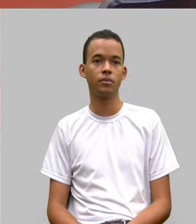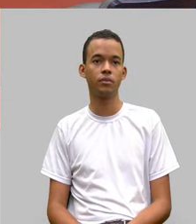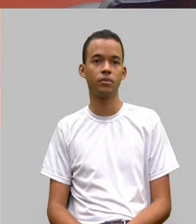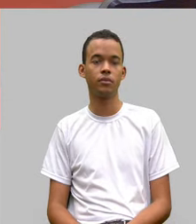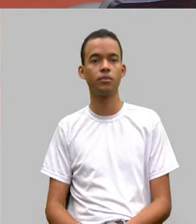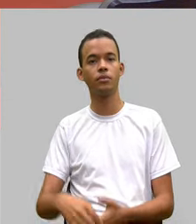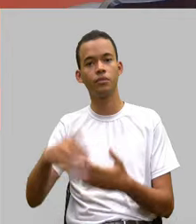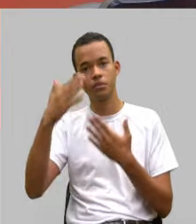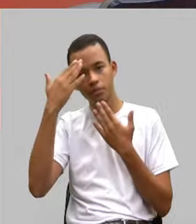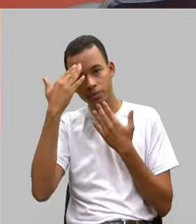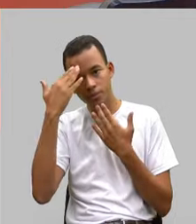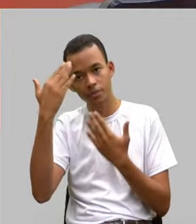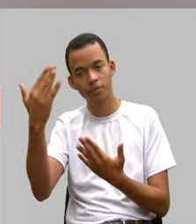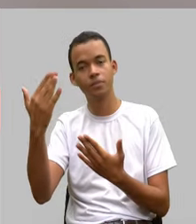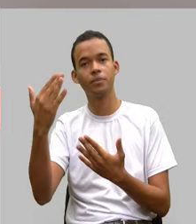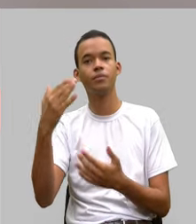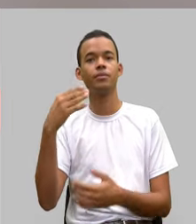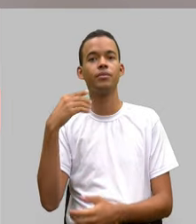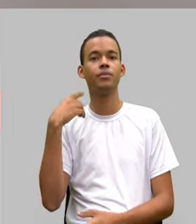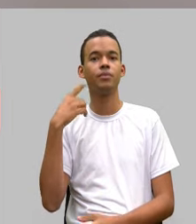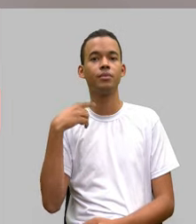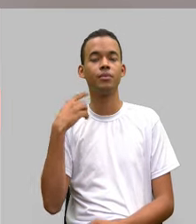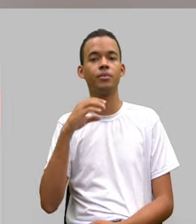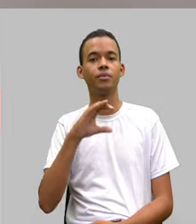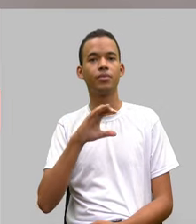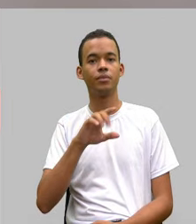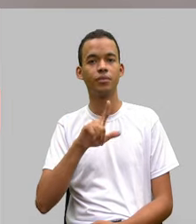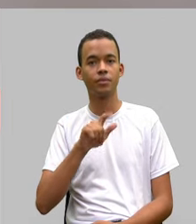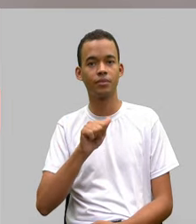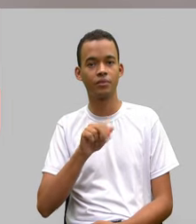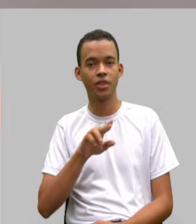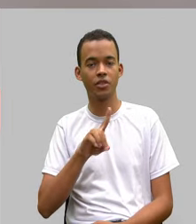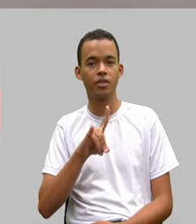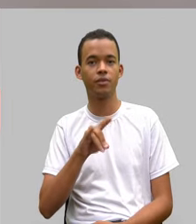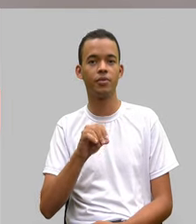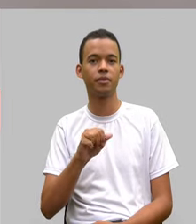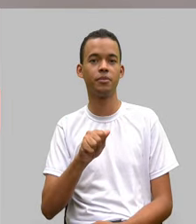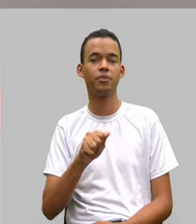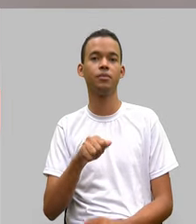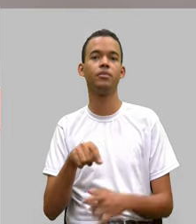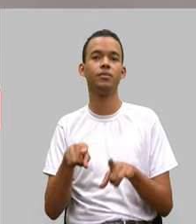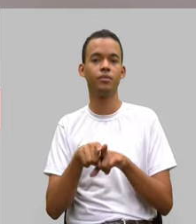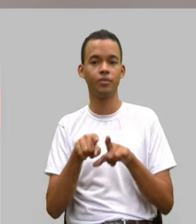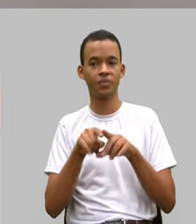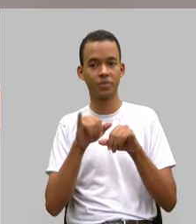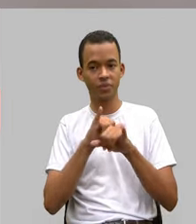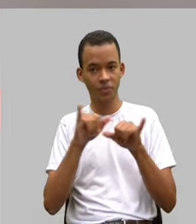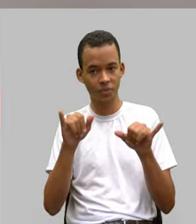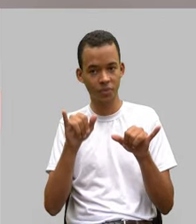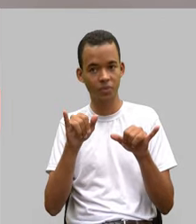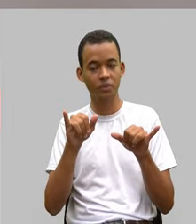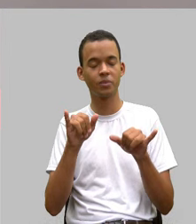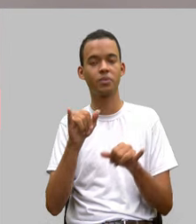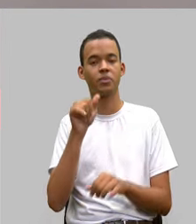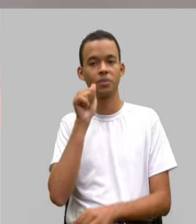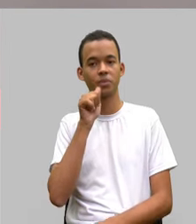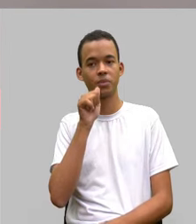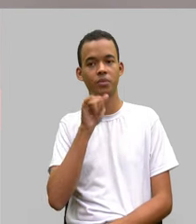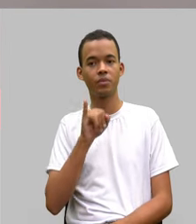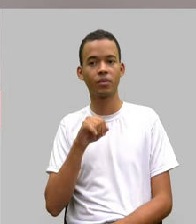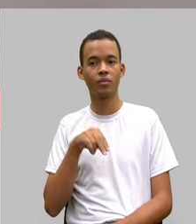Muito obrigado Doutora Cláudia gostaríamos de registrar a presença de Ingrid Santos Rodrigues da